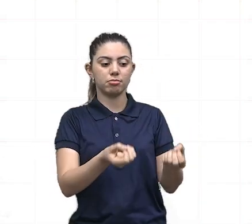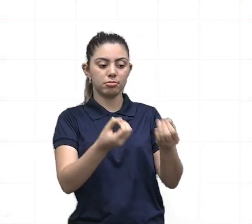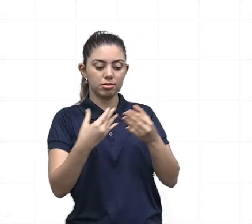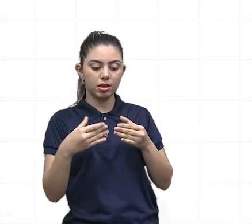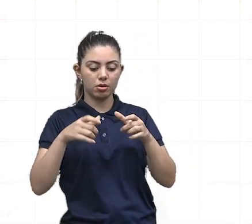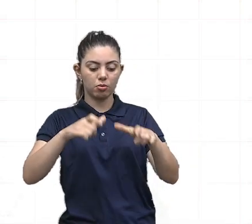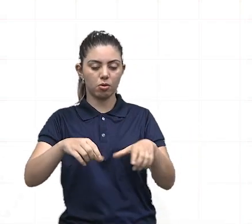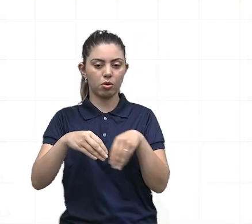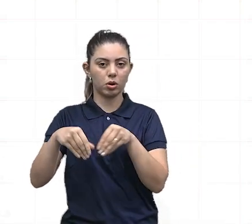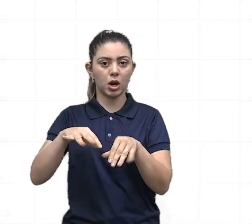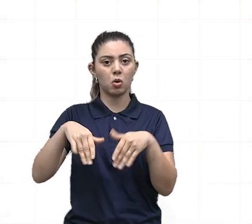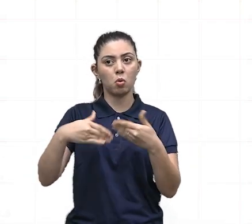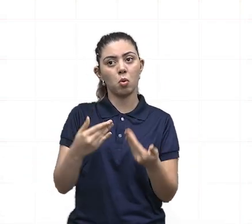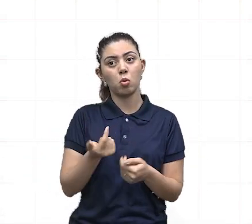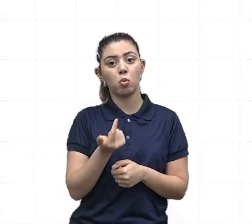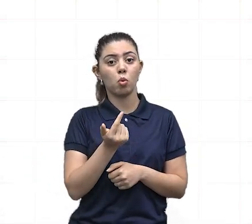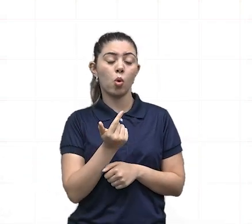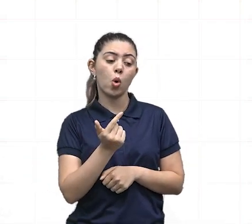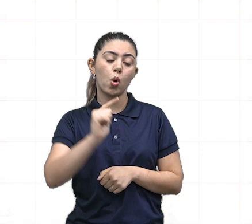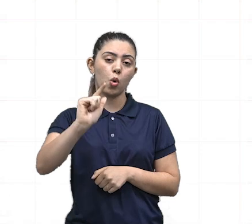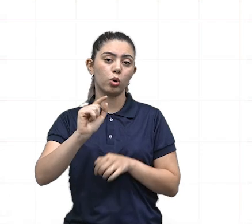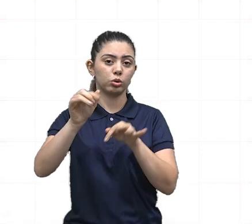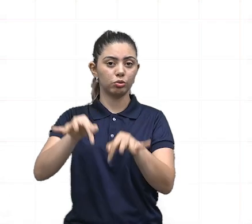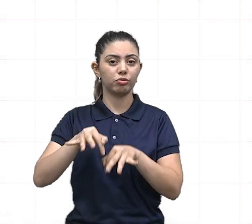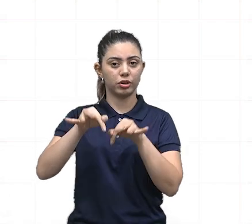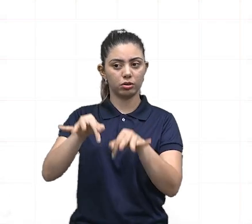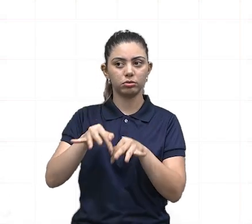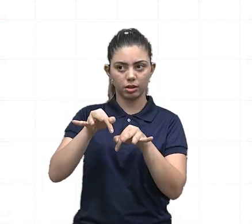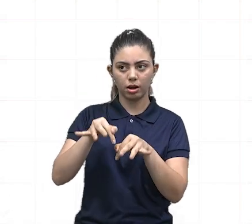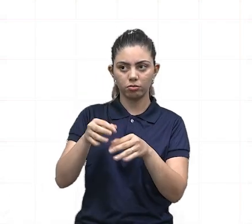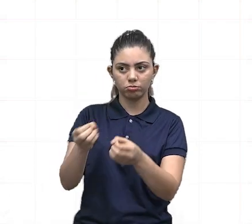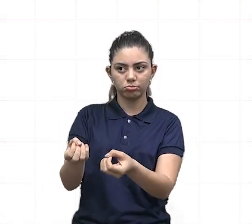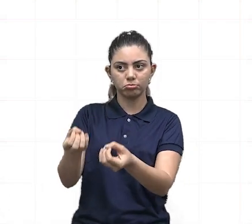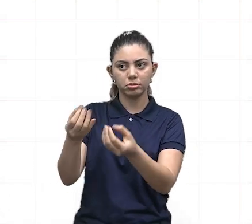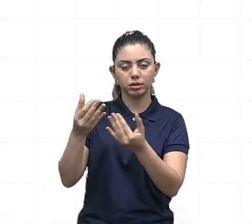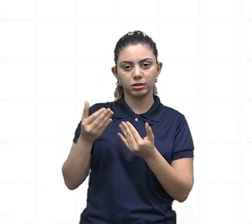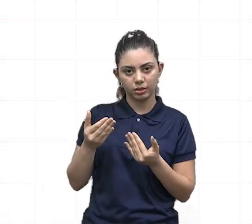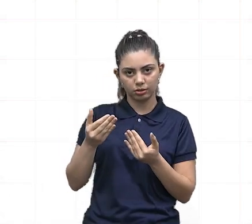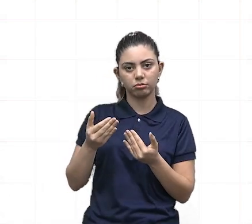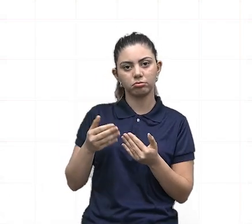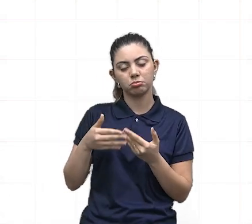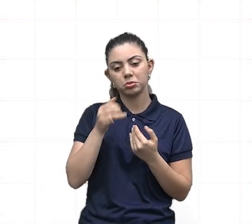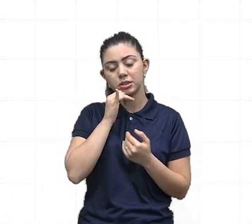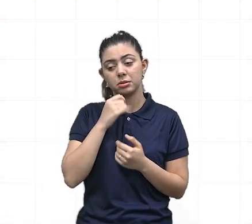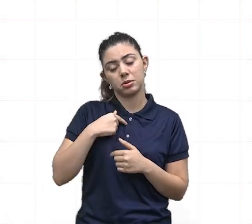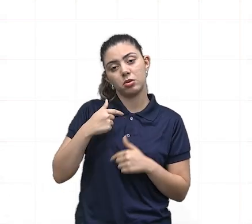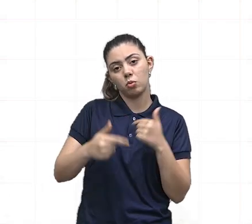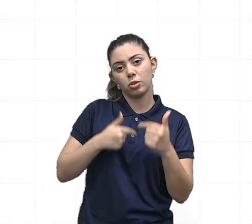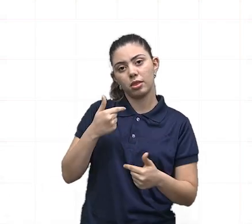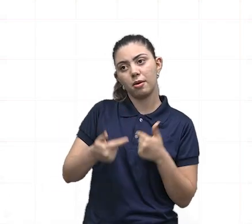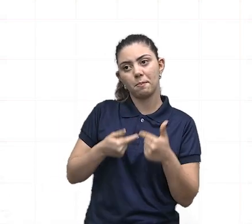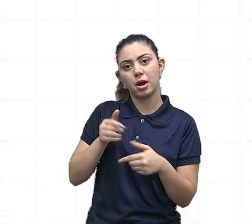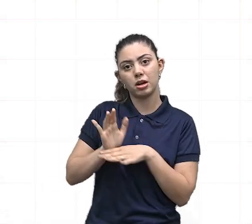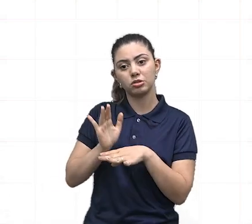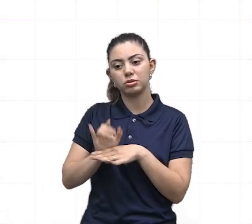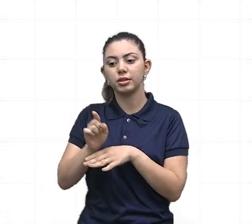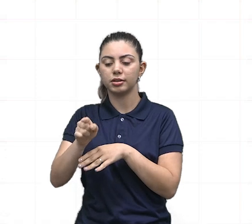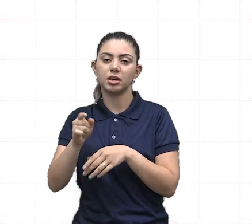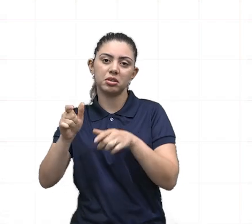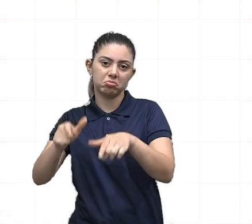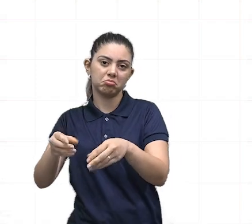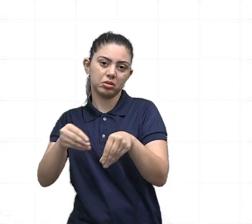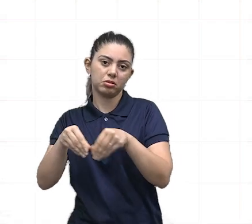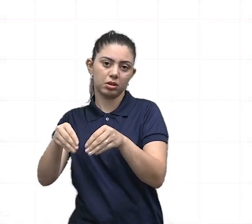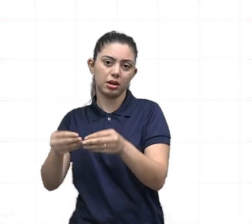outro grande senhor feudal, principalmente como forma de compensar por algum trabalho prestado por este nobre